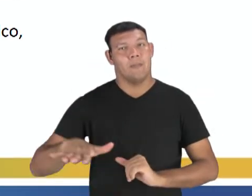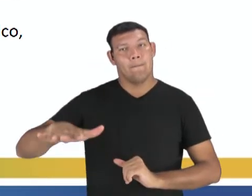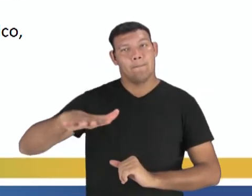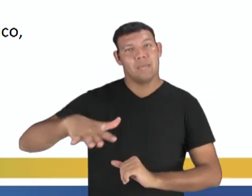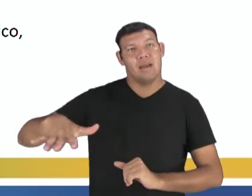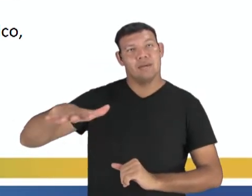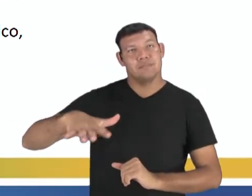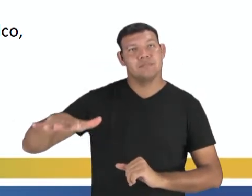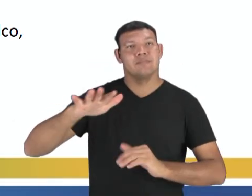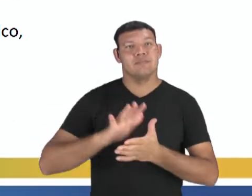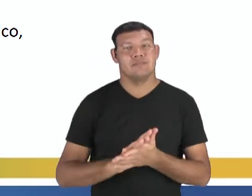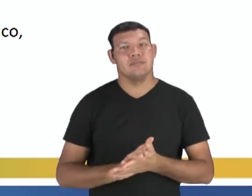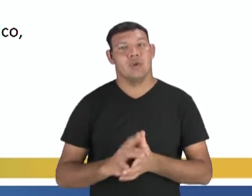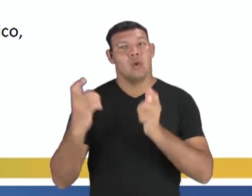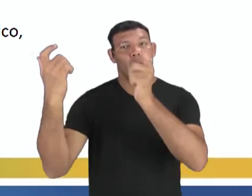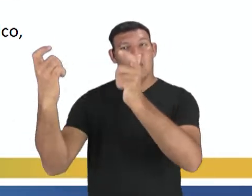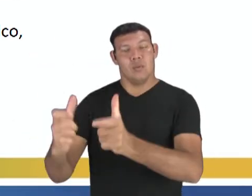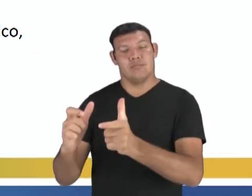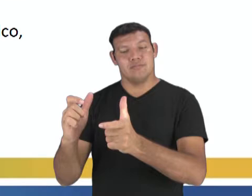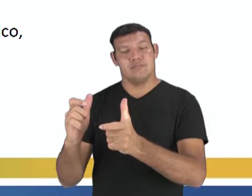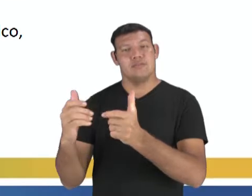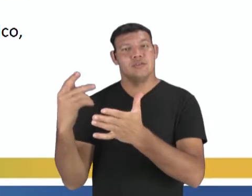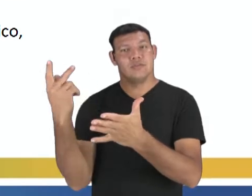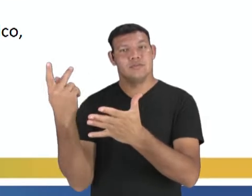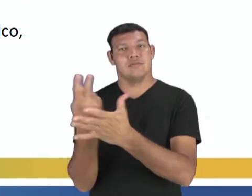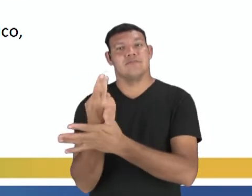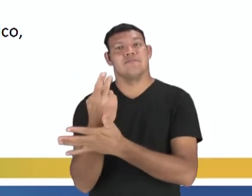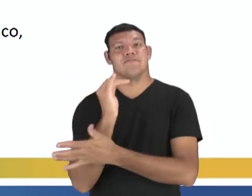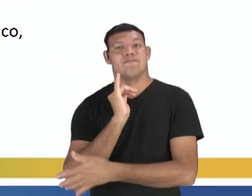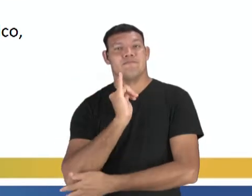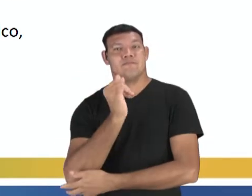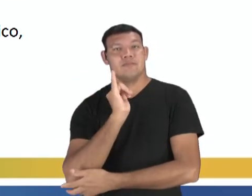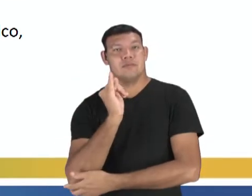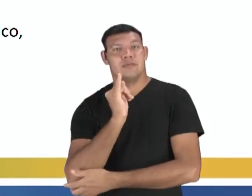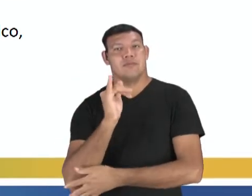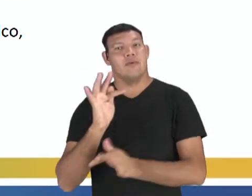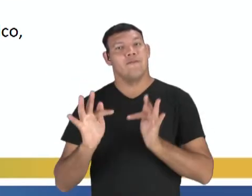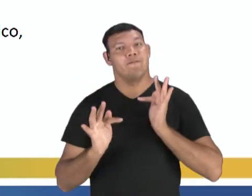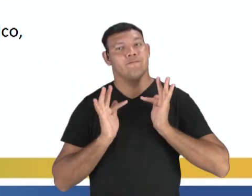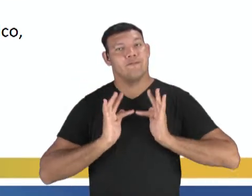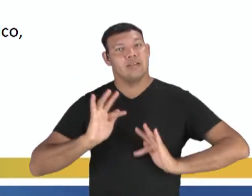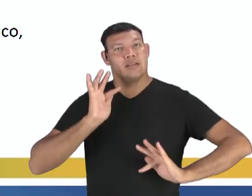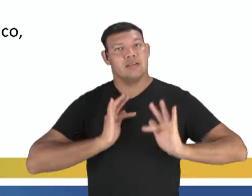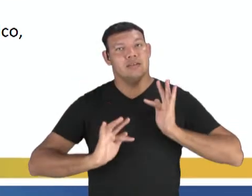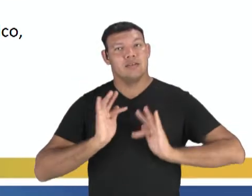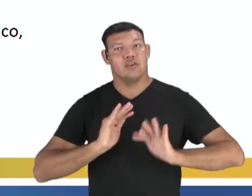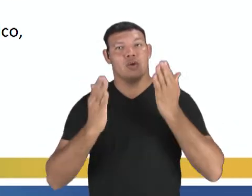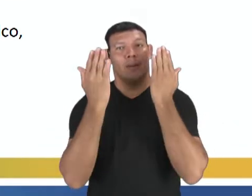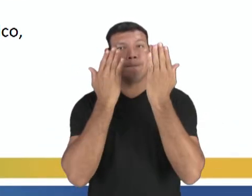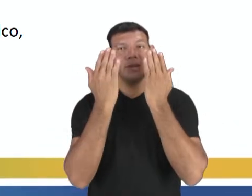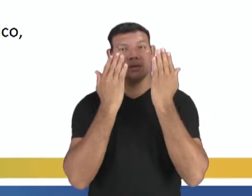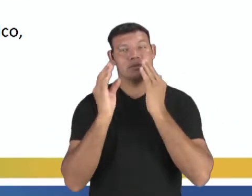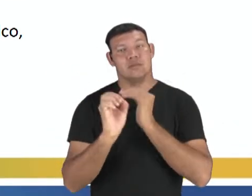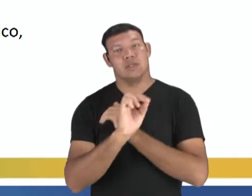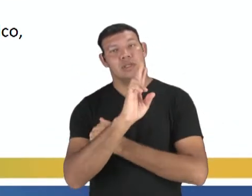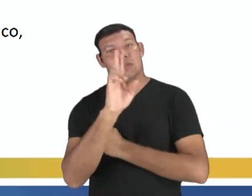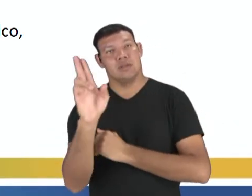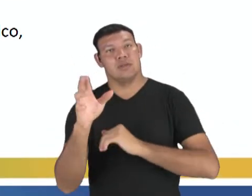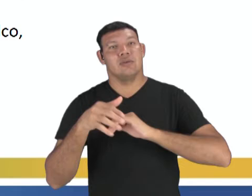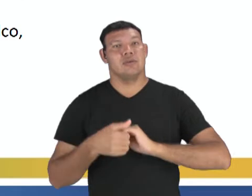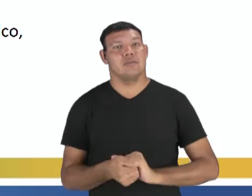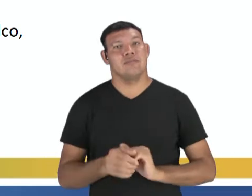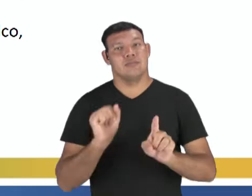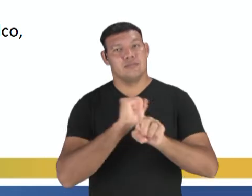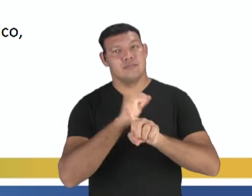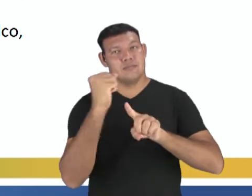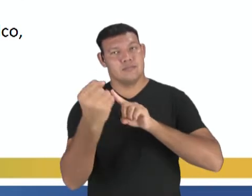Espaço, local onde a narrativa se desenvolve. Pode ocorrer no ambiente físico, ambiente psicológico ou também no